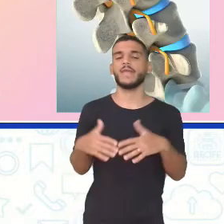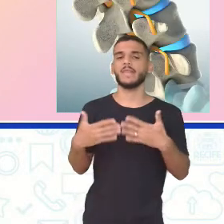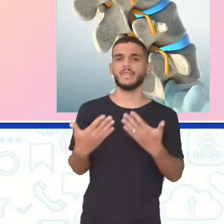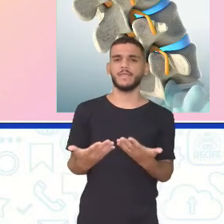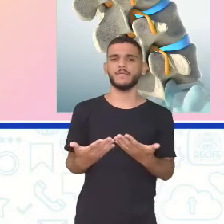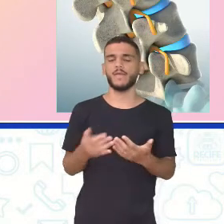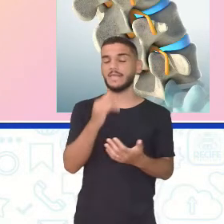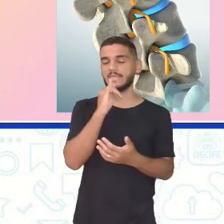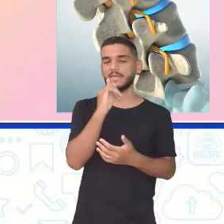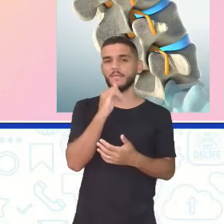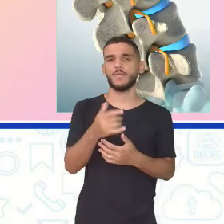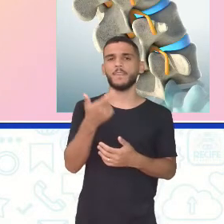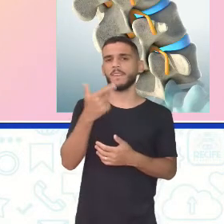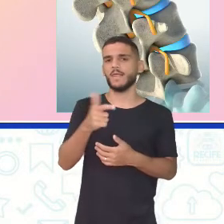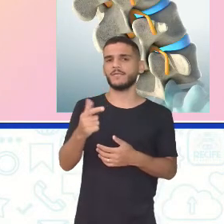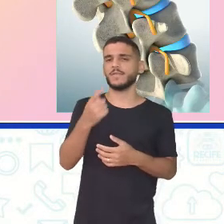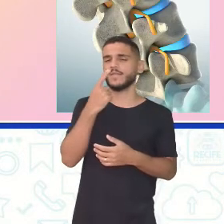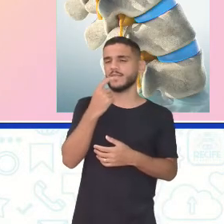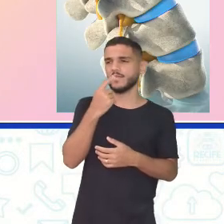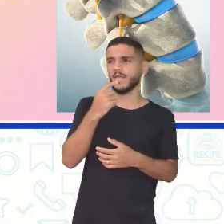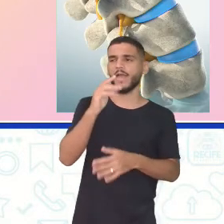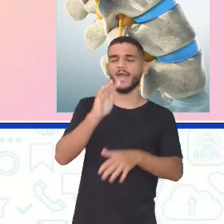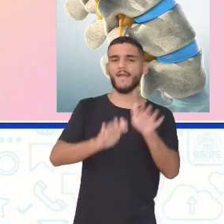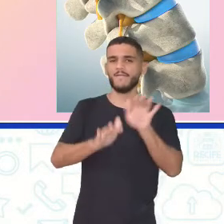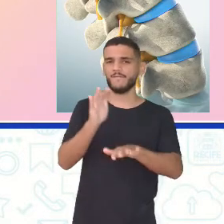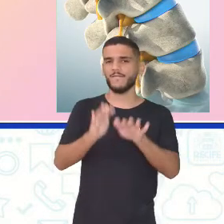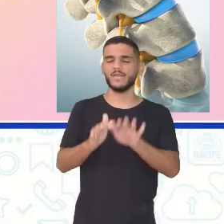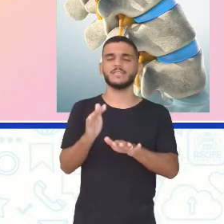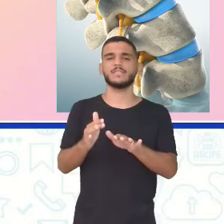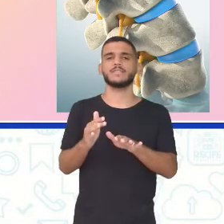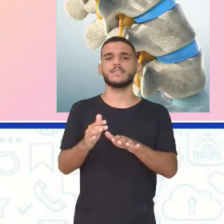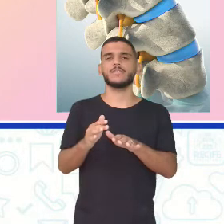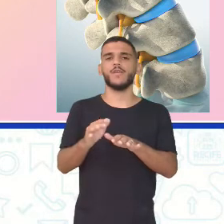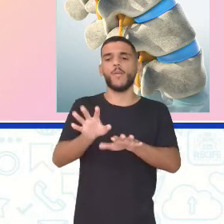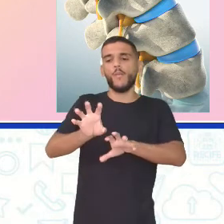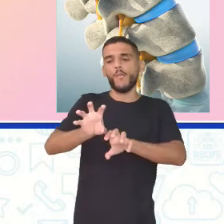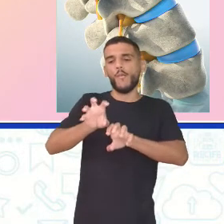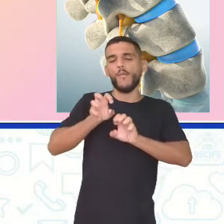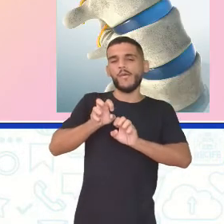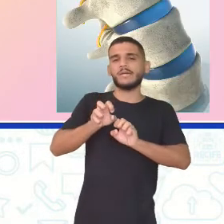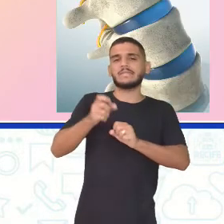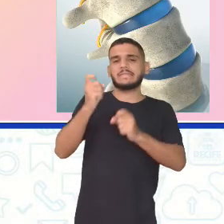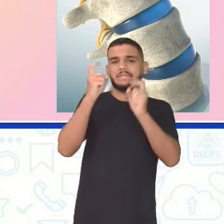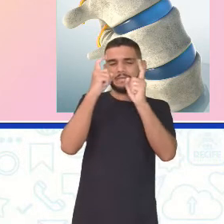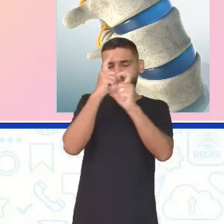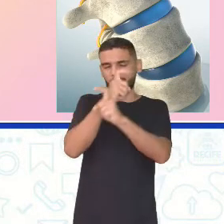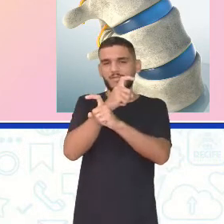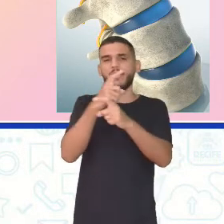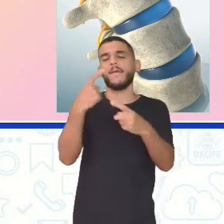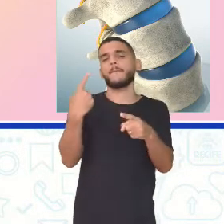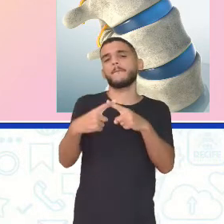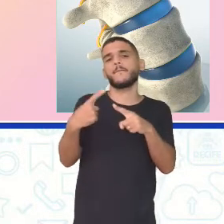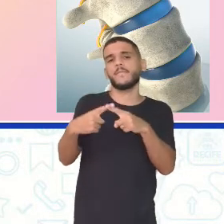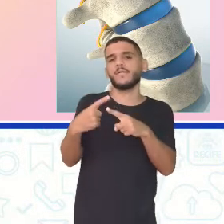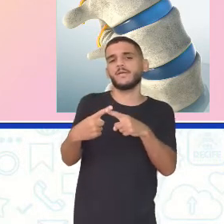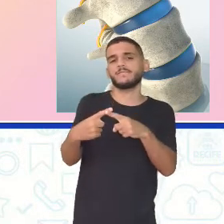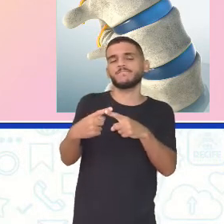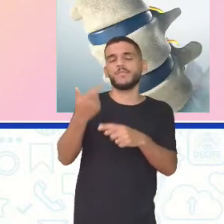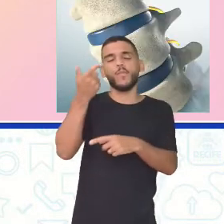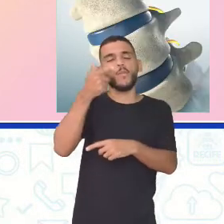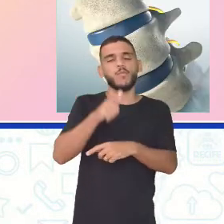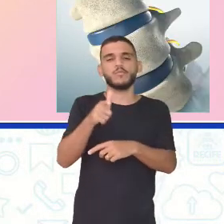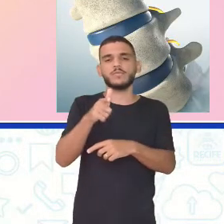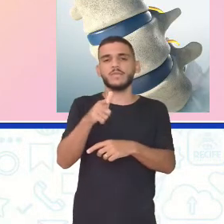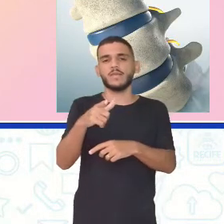porque como ele também não tem o sangue, às vezes as infecções são difíceis de serem tratadas, porque não tem como chegar lá os